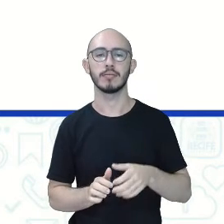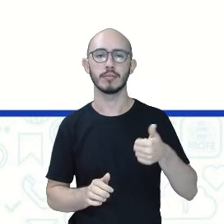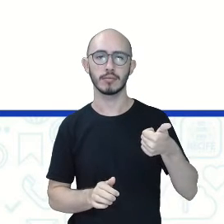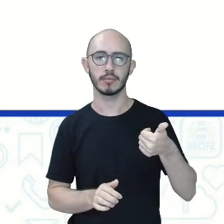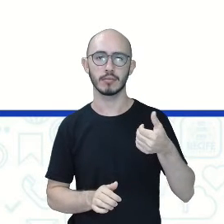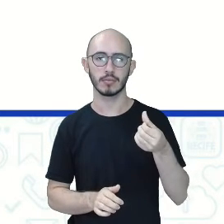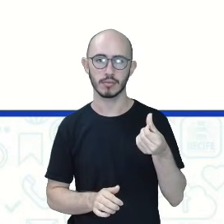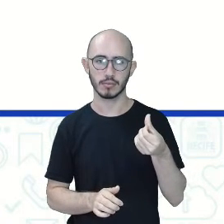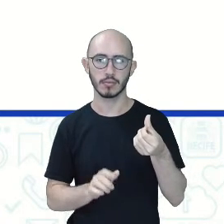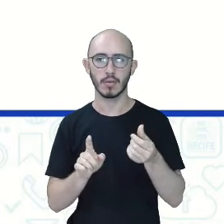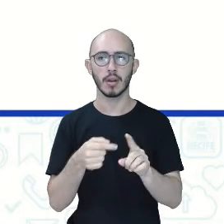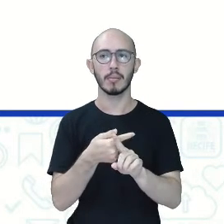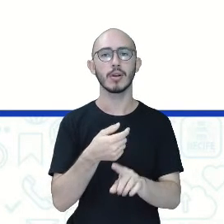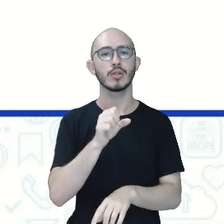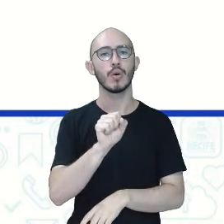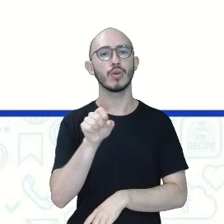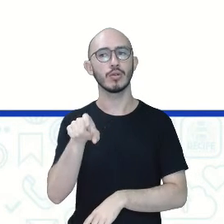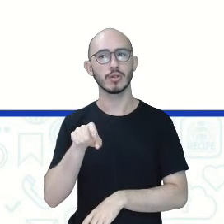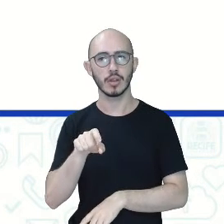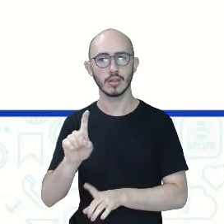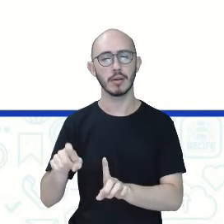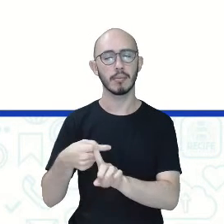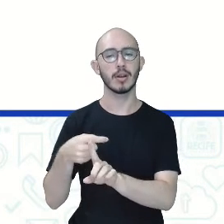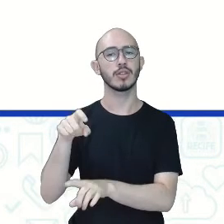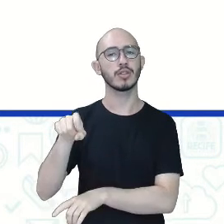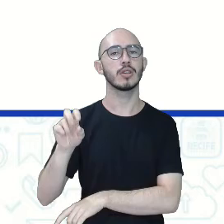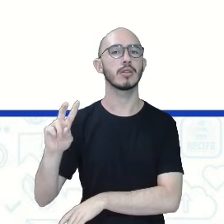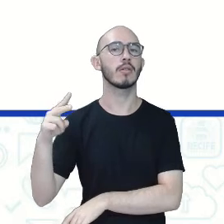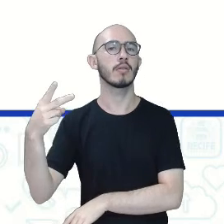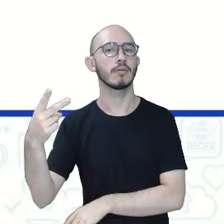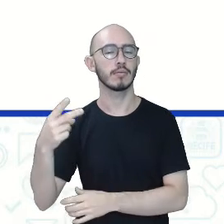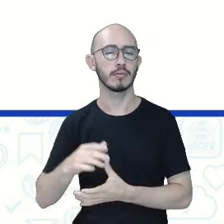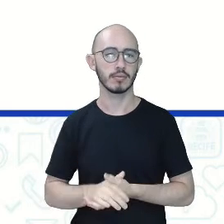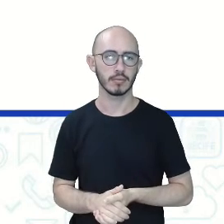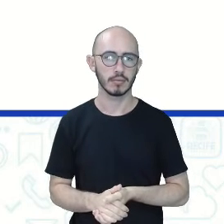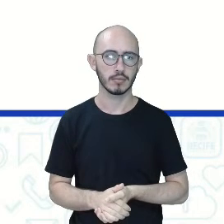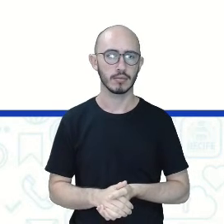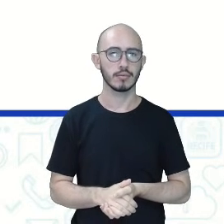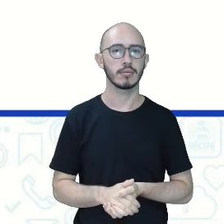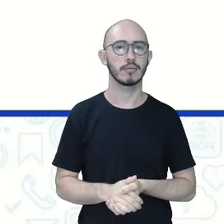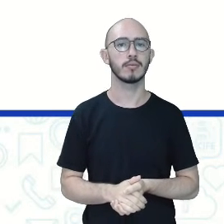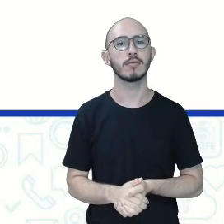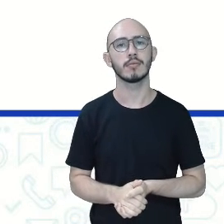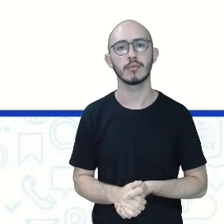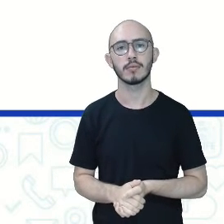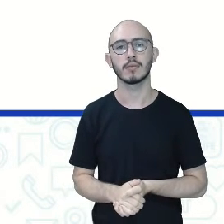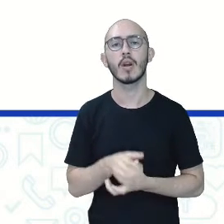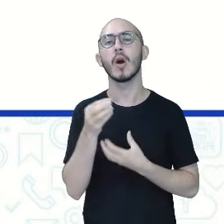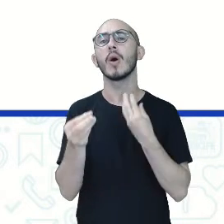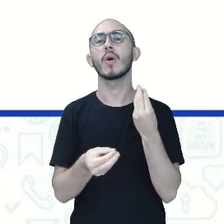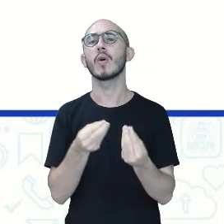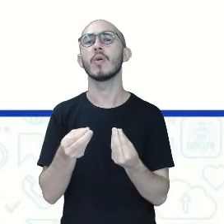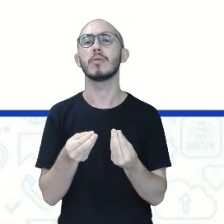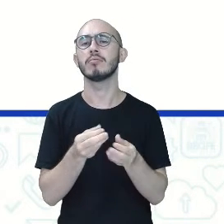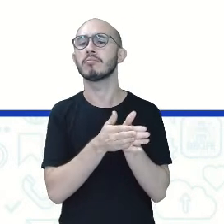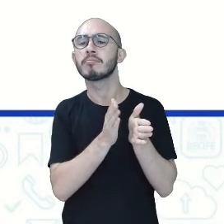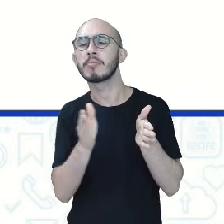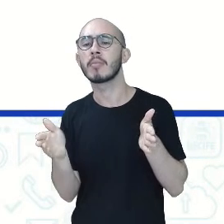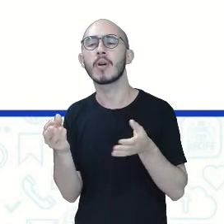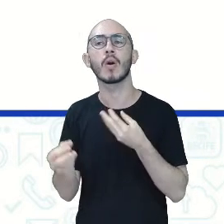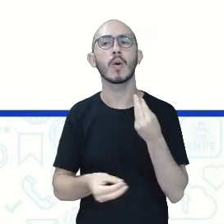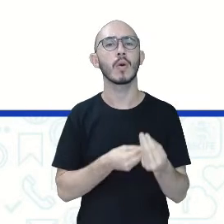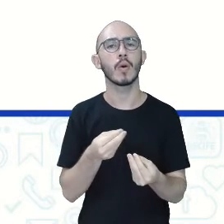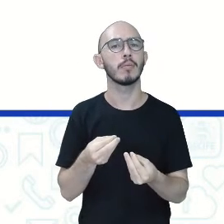16 mais 8x mais x elevado ao quadrado. Como é que fica o desenvolvimento aí